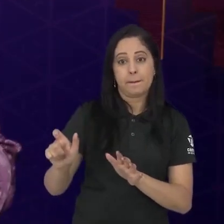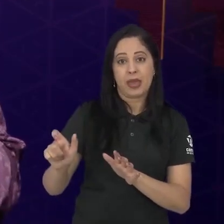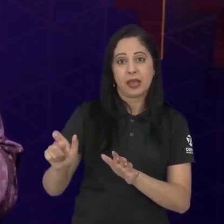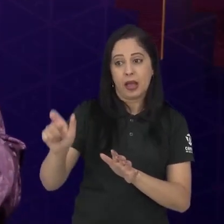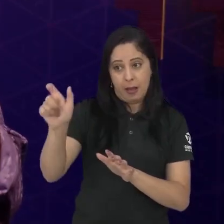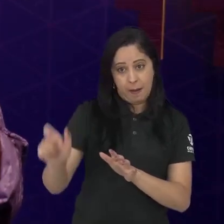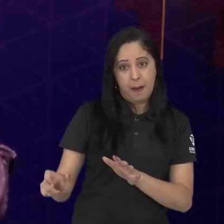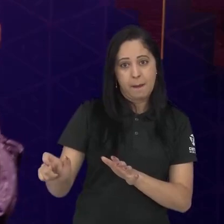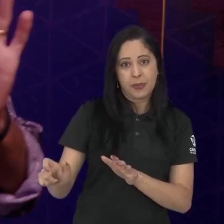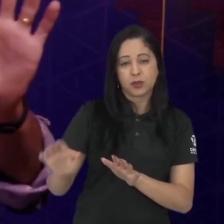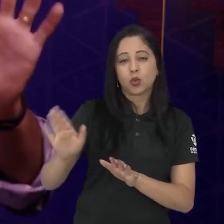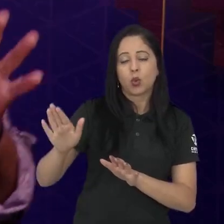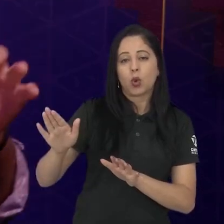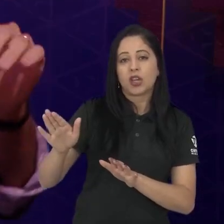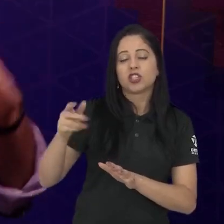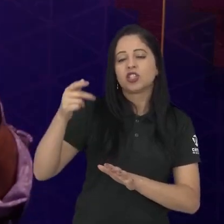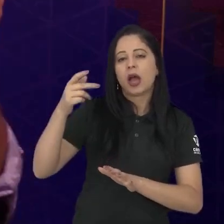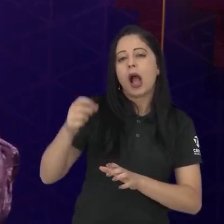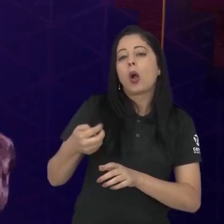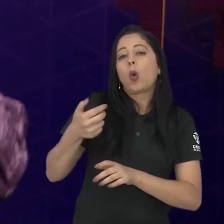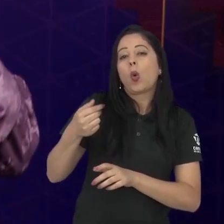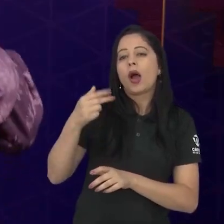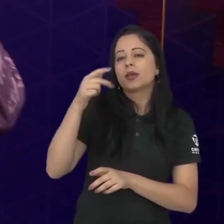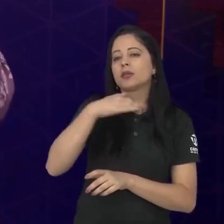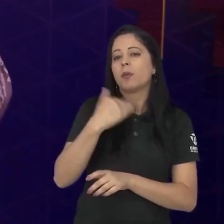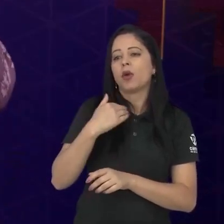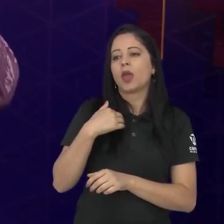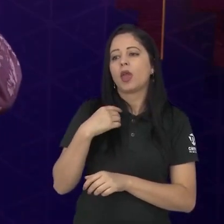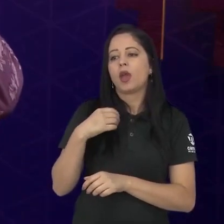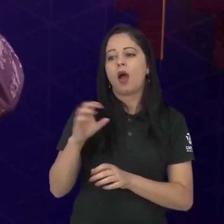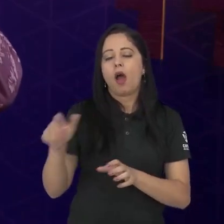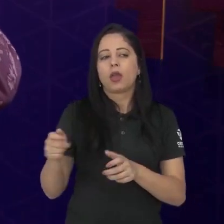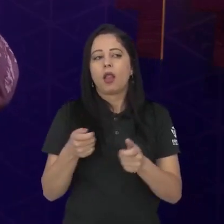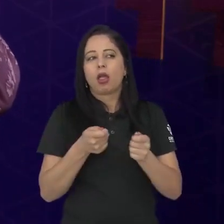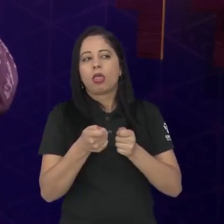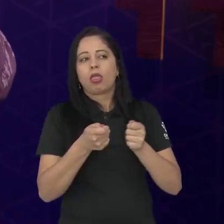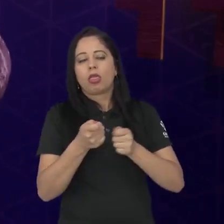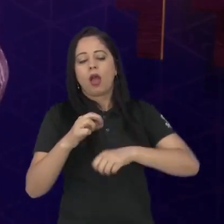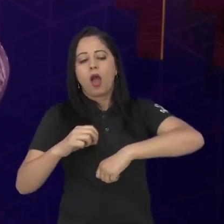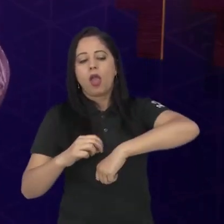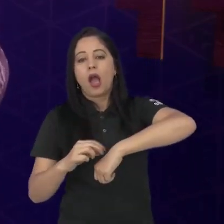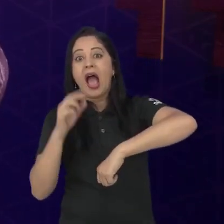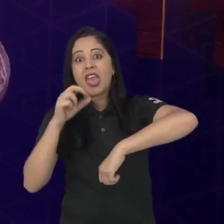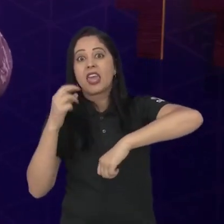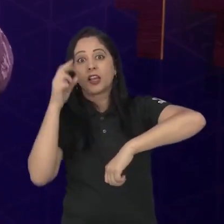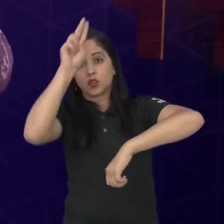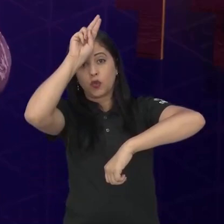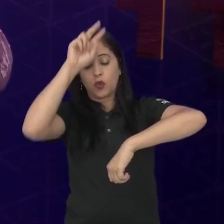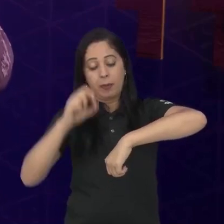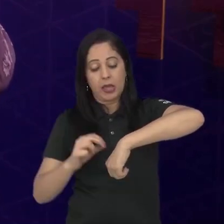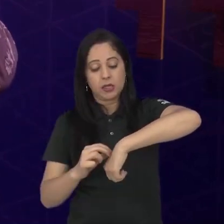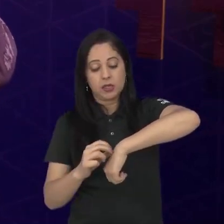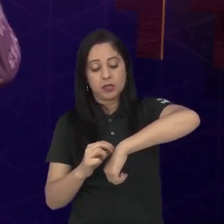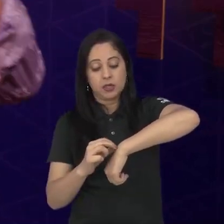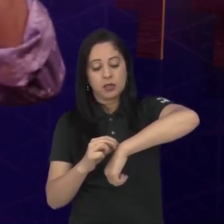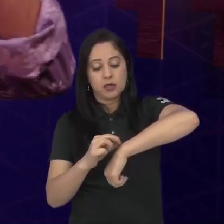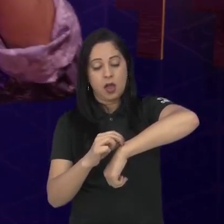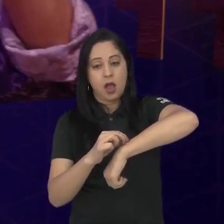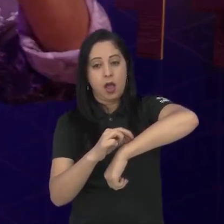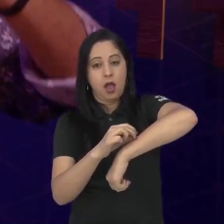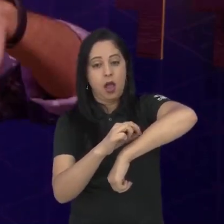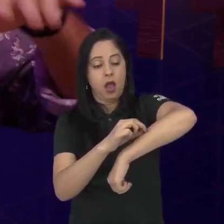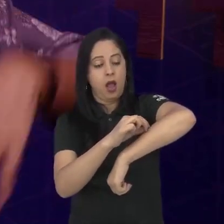né? Quando ele tá no fim da vida dele, ele faz a formiga subir num lugar alto e ficar parada lá. Porque aí ele vai